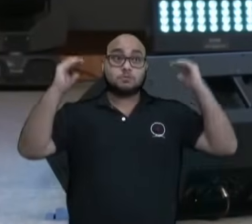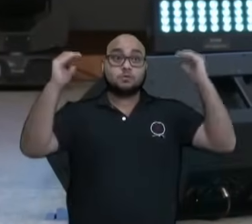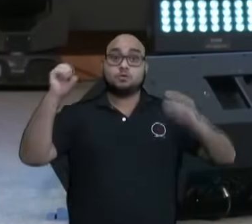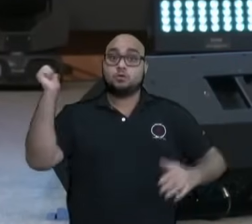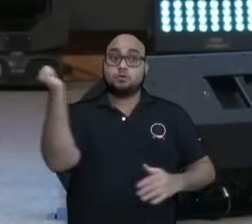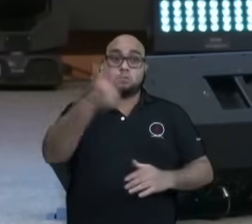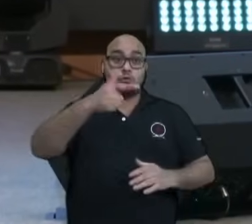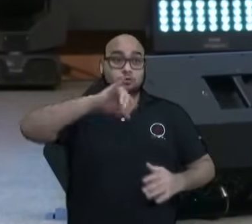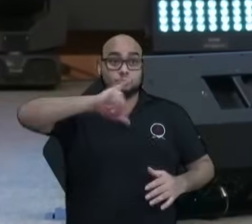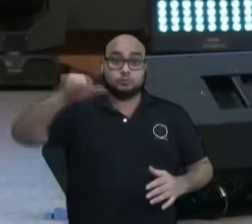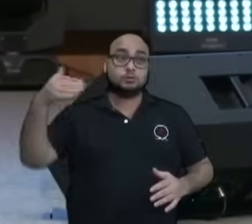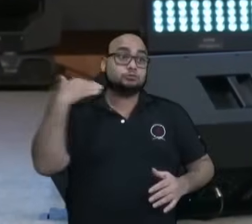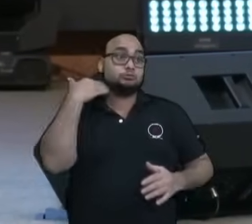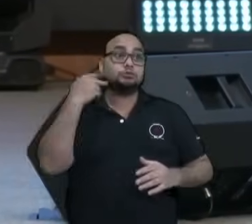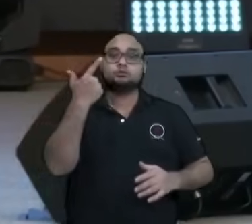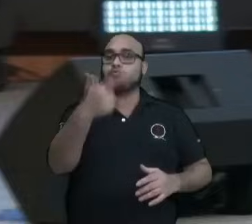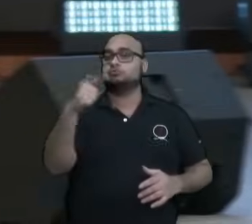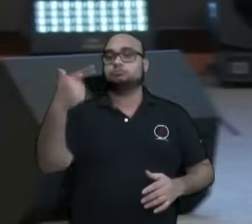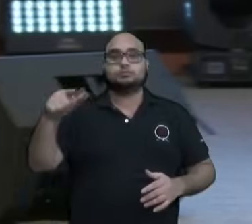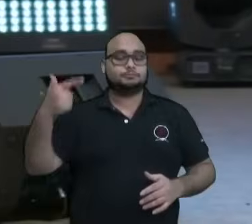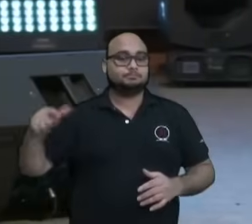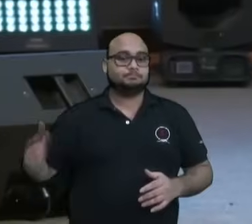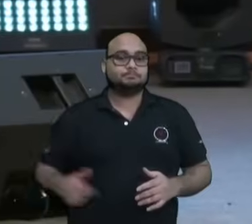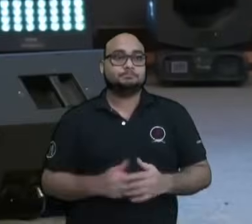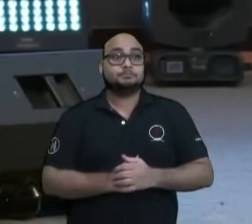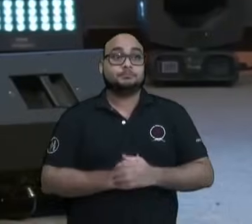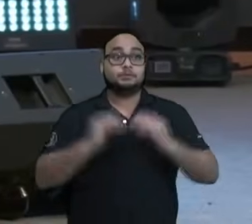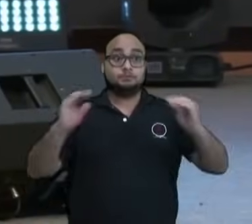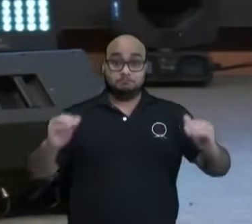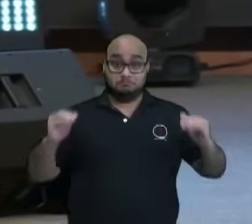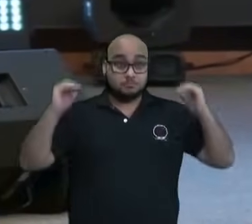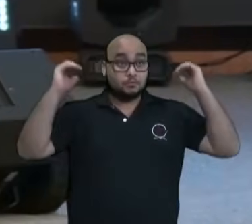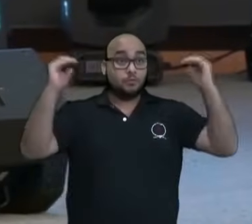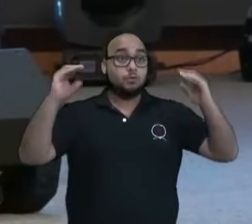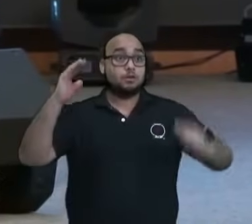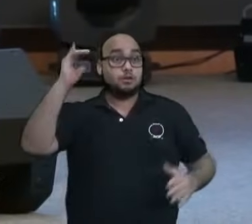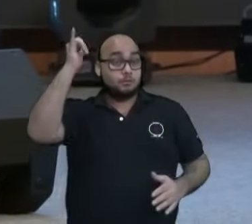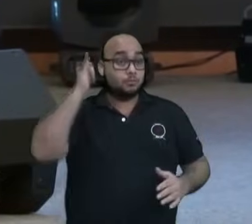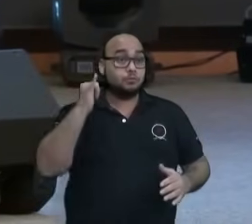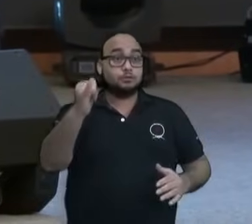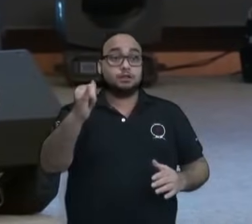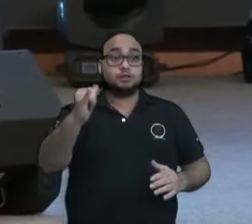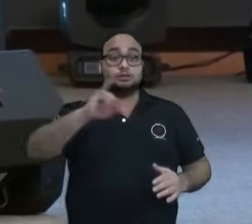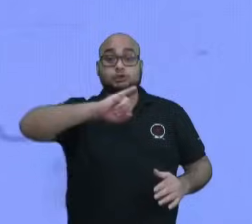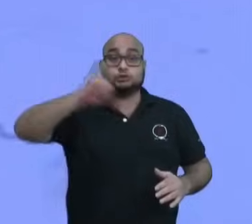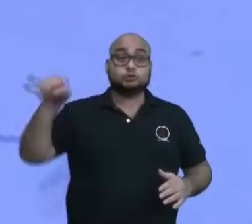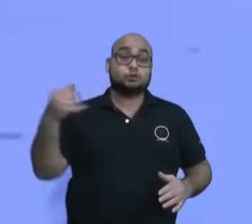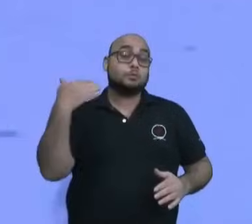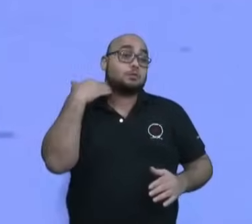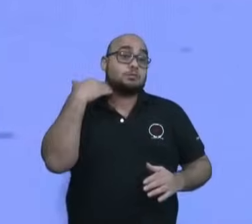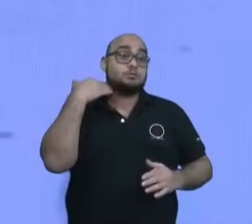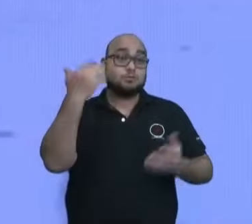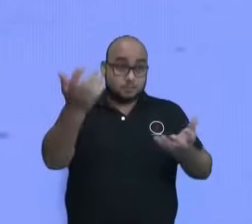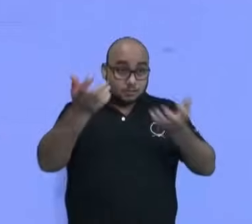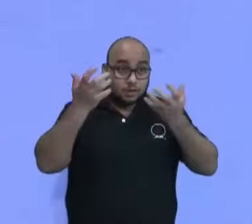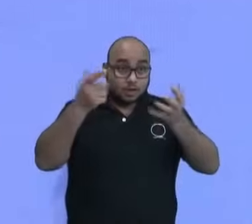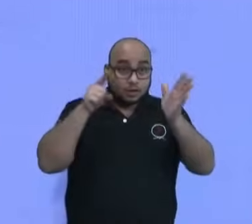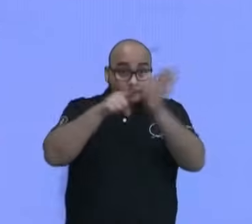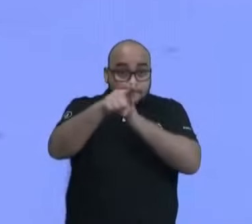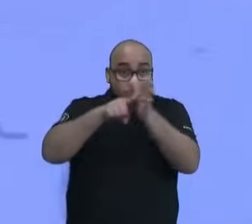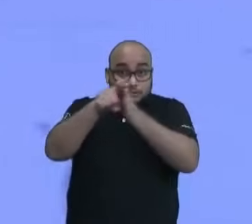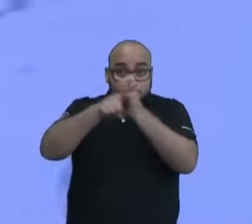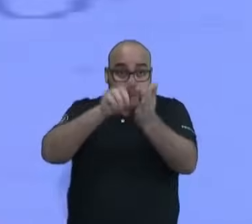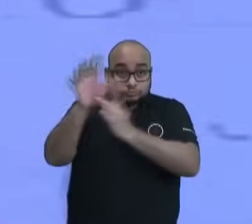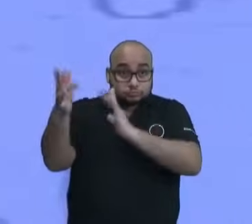João o maior profeta Jesus que tá falando quer questionar Jesus Quem te falou que João era algum